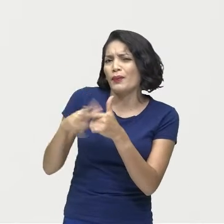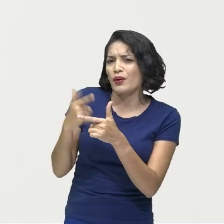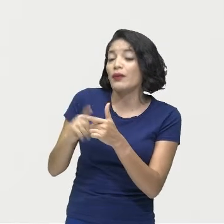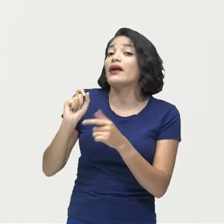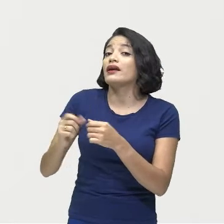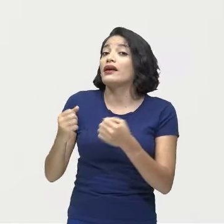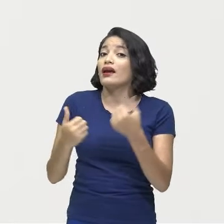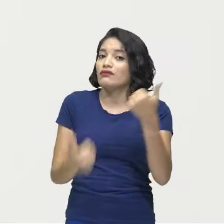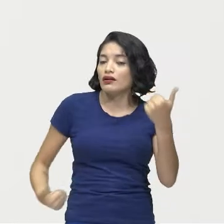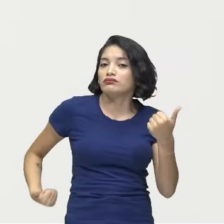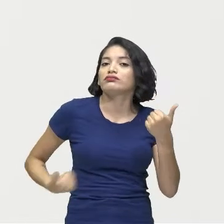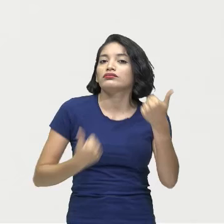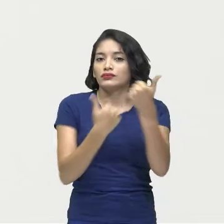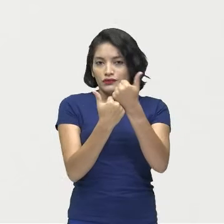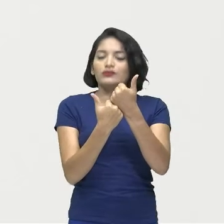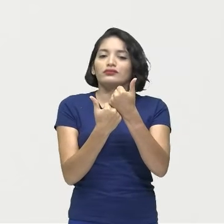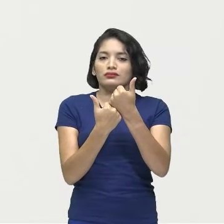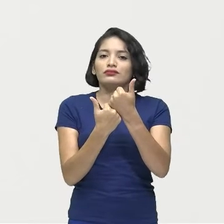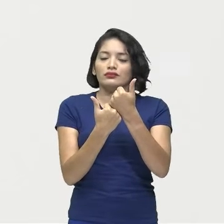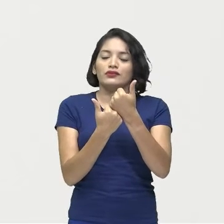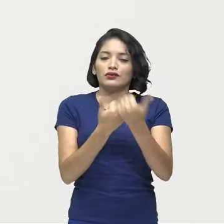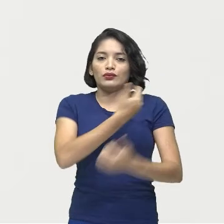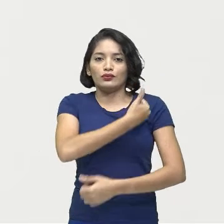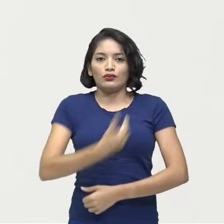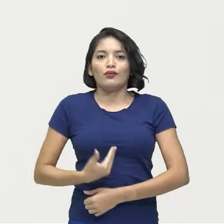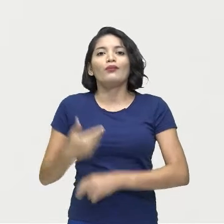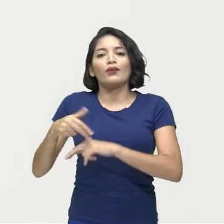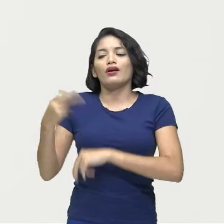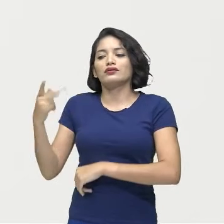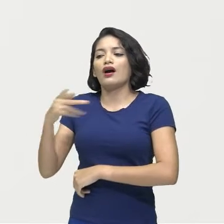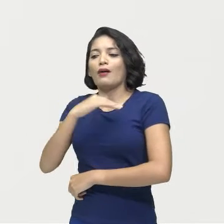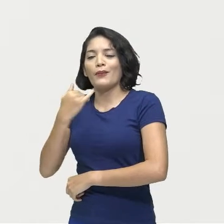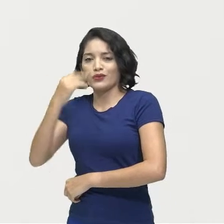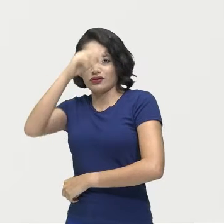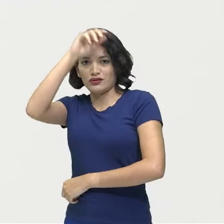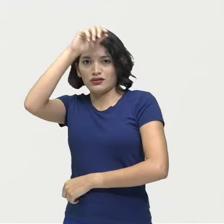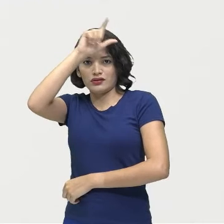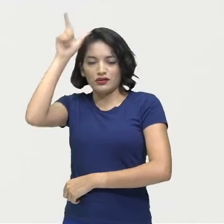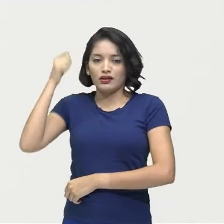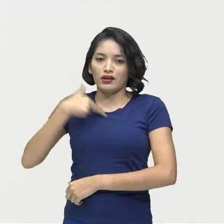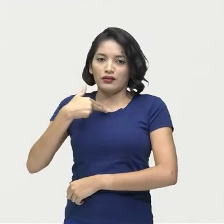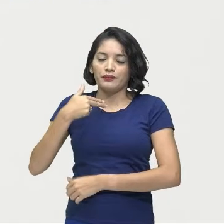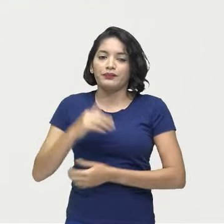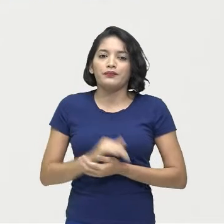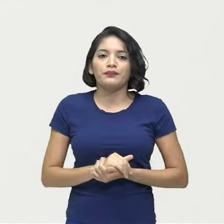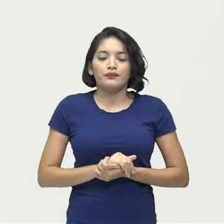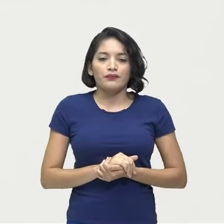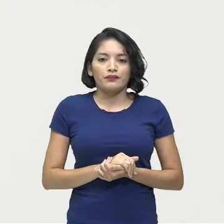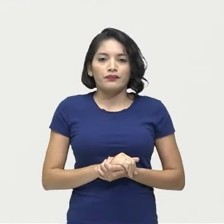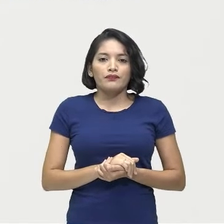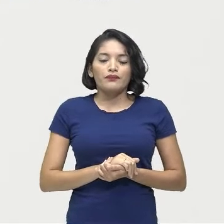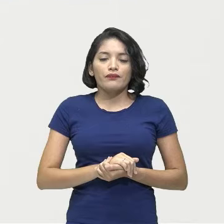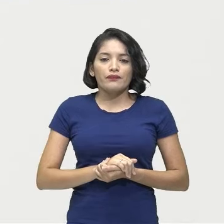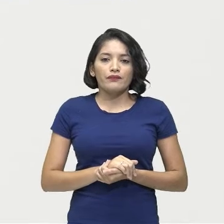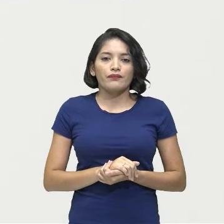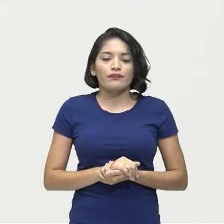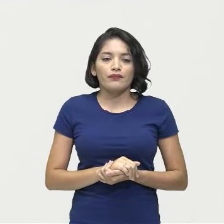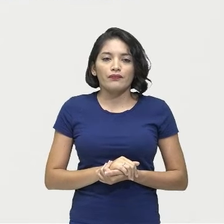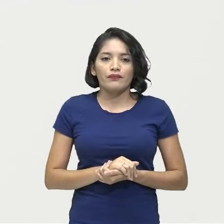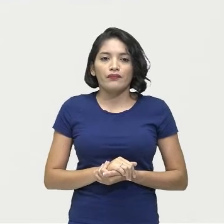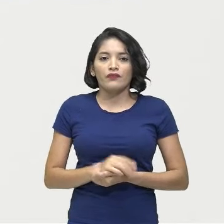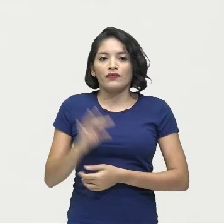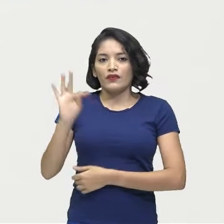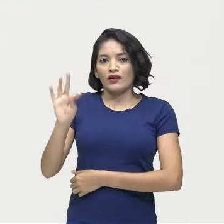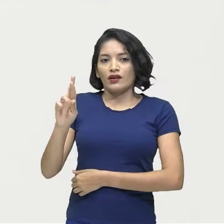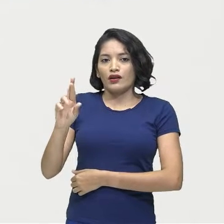assumirá esse governo com a morte de Lênin? Então, aqui ó, eu tenho um parecer muito importante. Trotsky